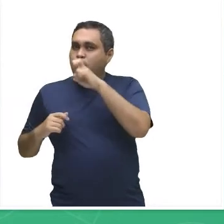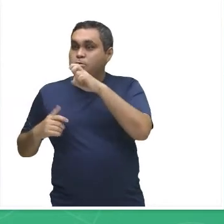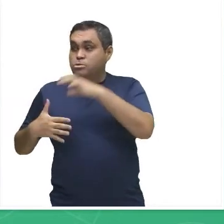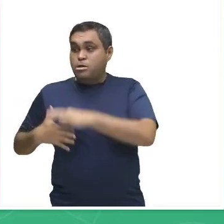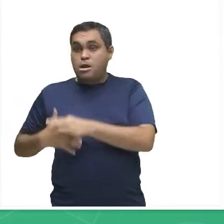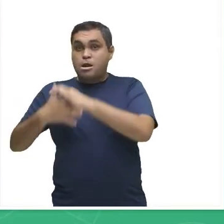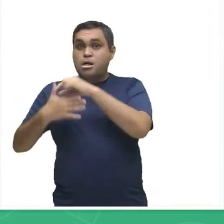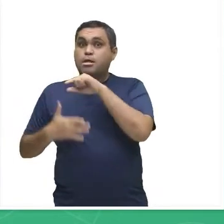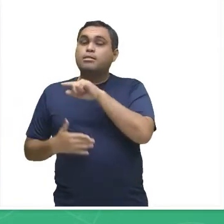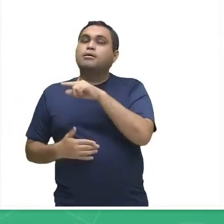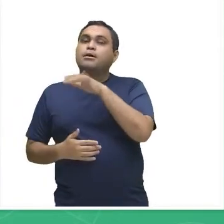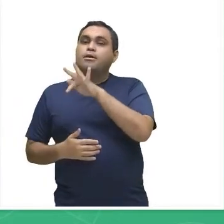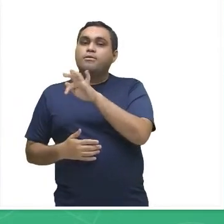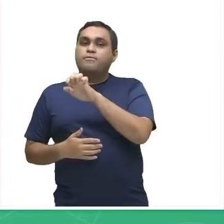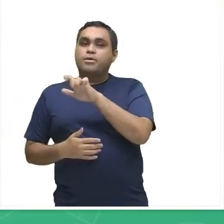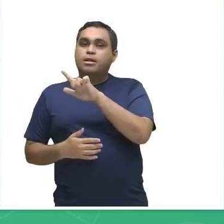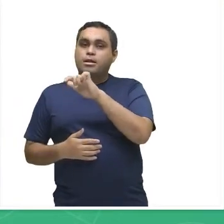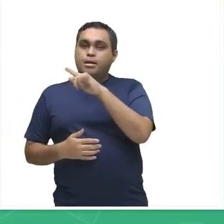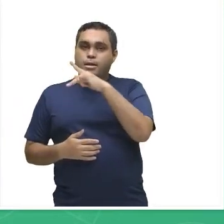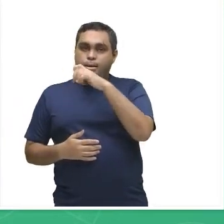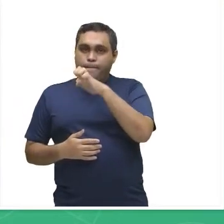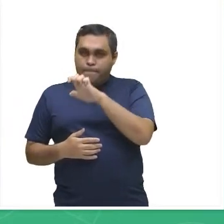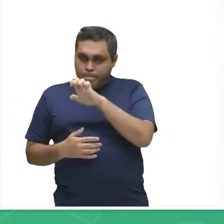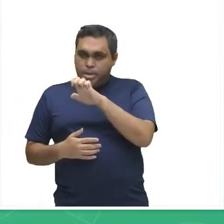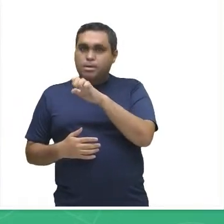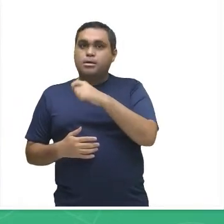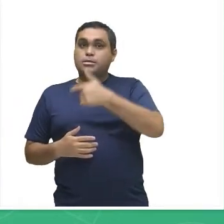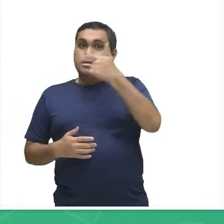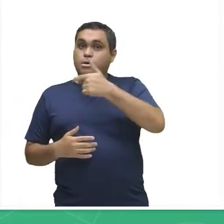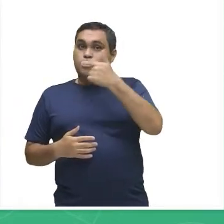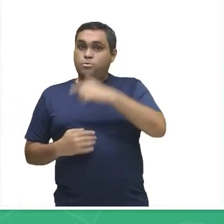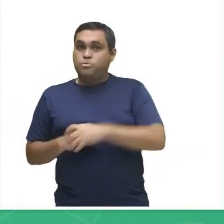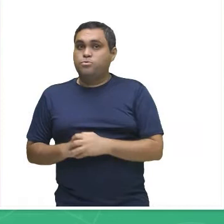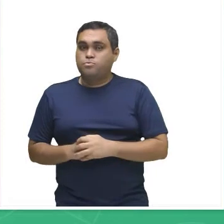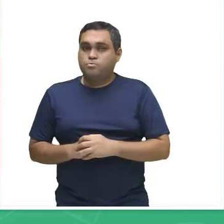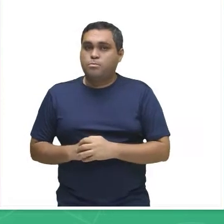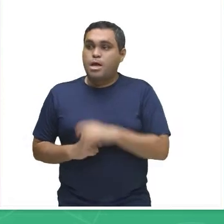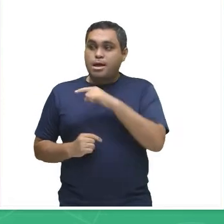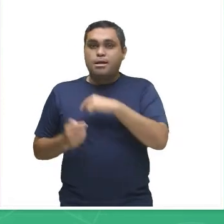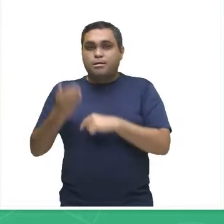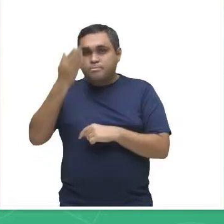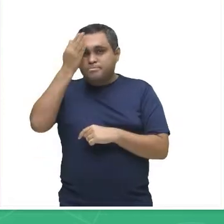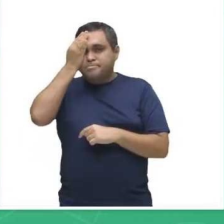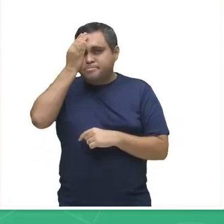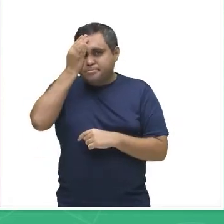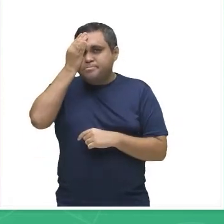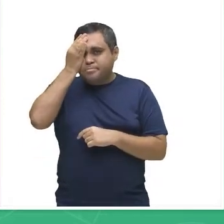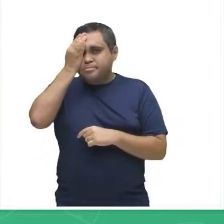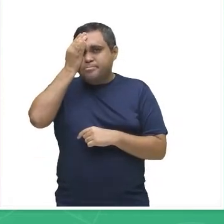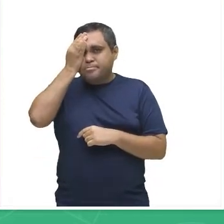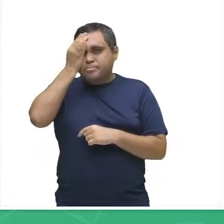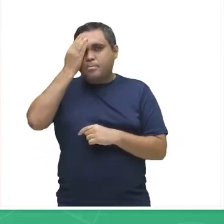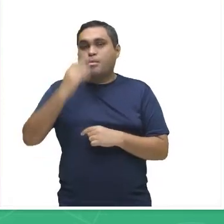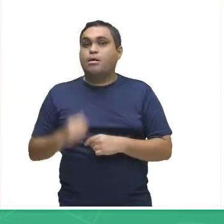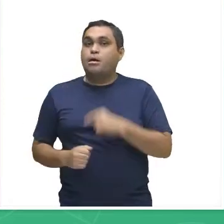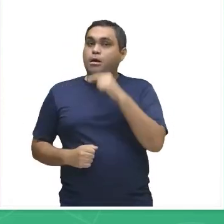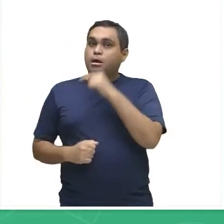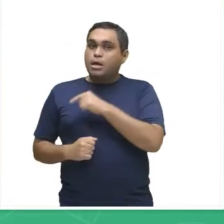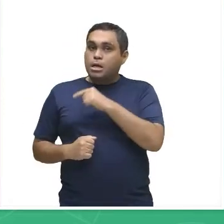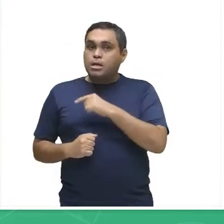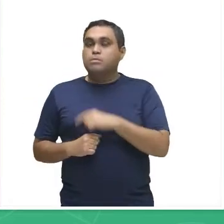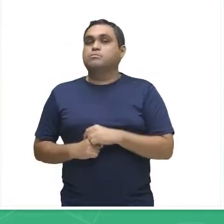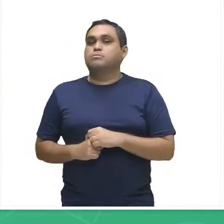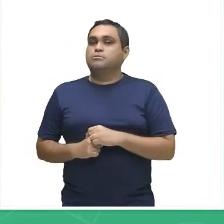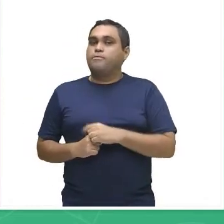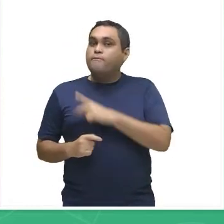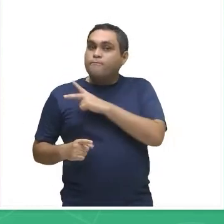II, também conhecido como Rei Caolho, porque ele tinha perdido um dos olhos, né, em uma das batalhas que ele enfrentou. E a gente vai ver que ele